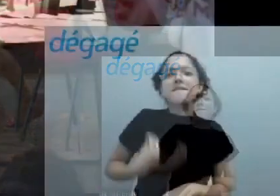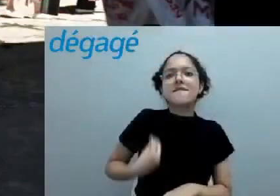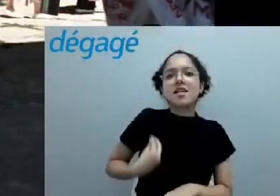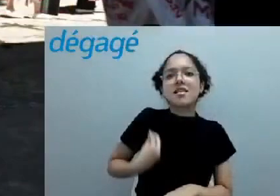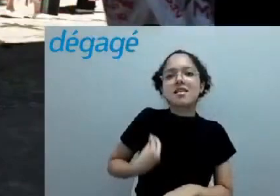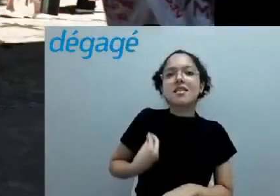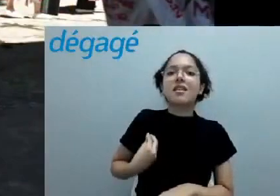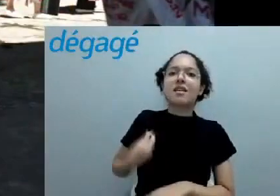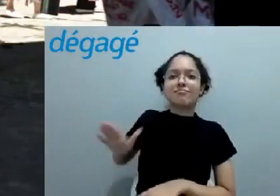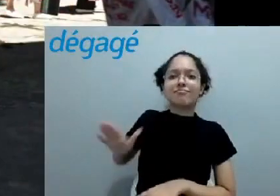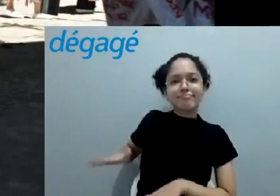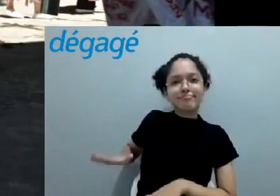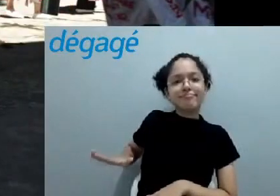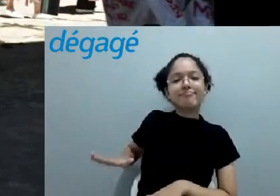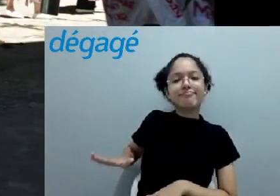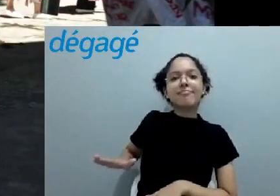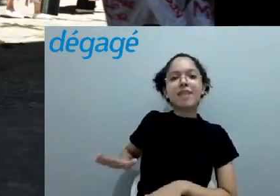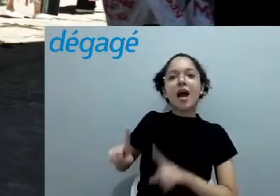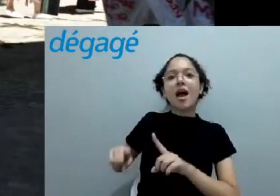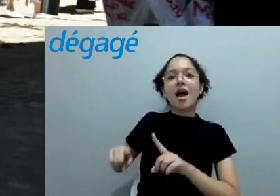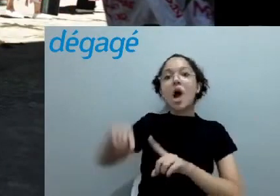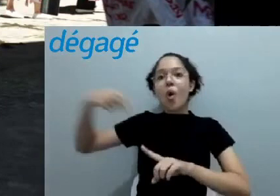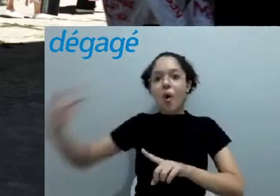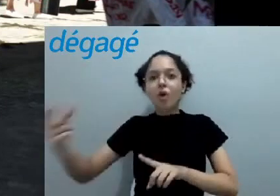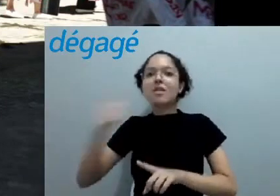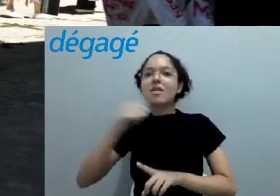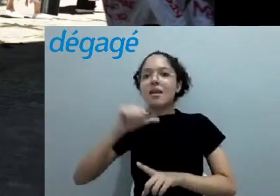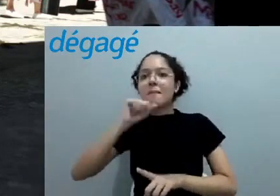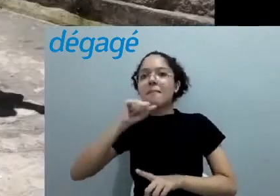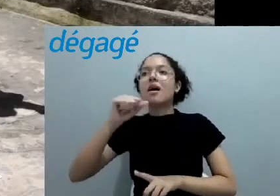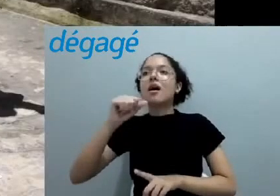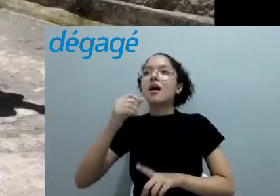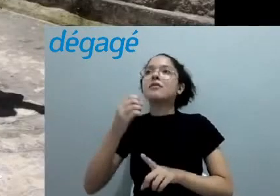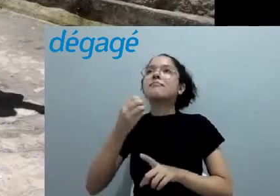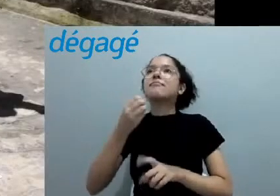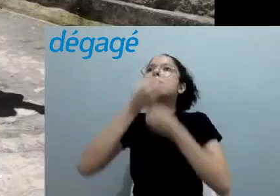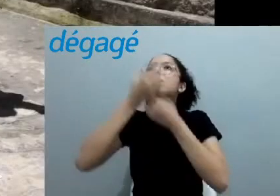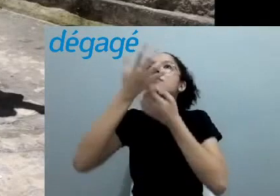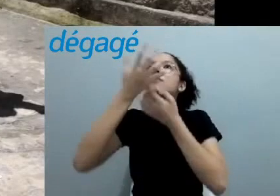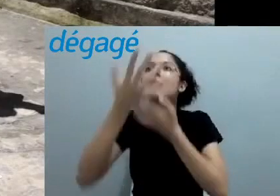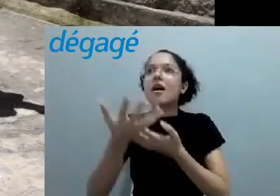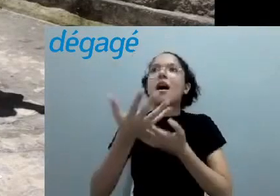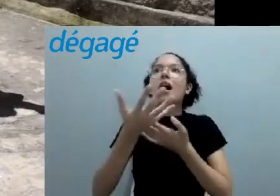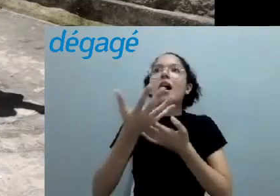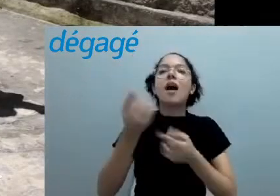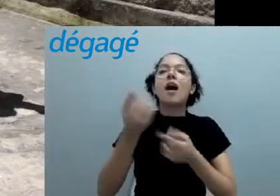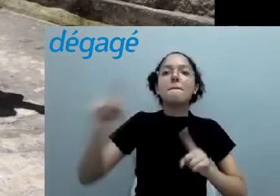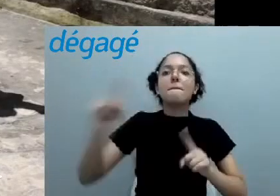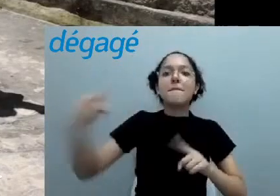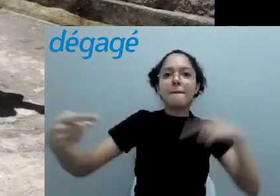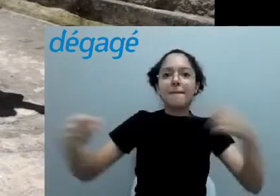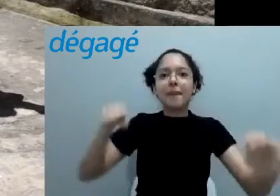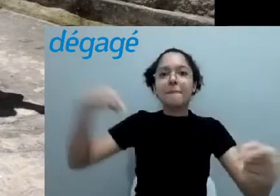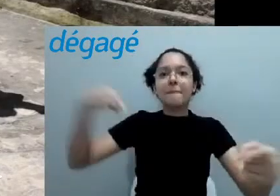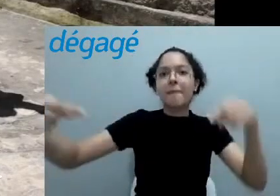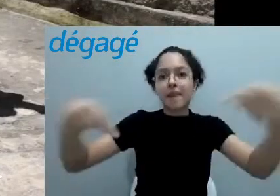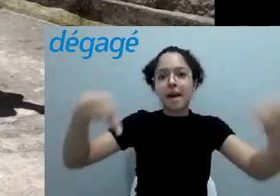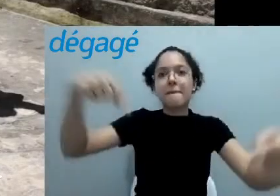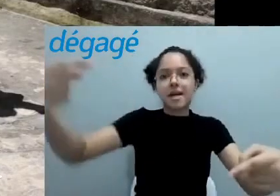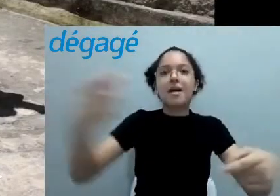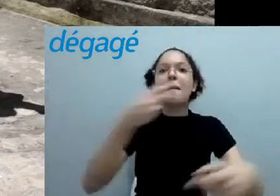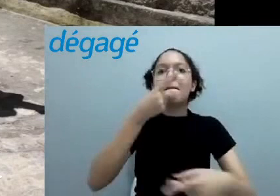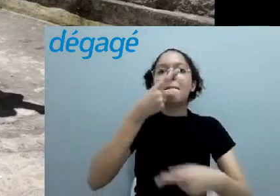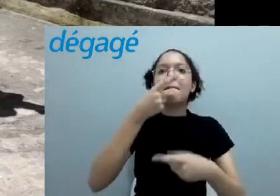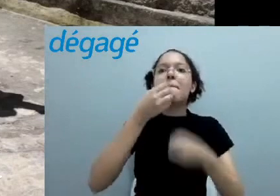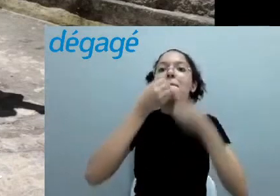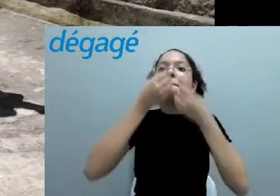essa história da manga, a outra lembrou de uma outra história, e aí, quando eu vi, ninguém estava escrevendo nada, eu estava com papel meio que de todo